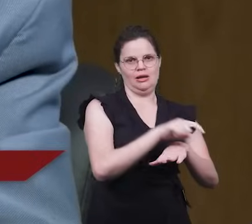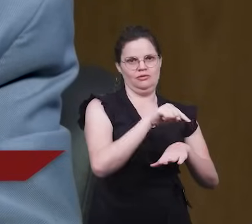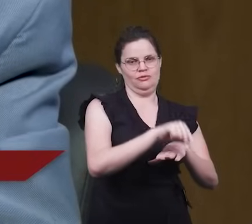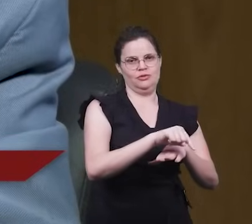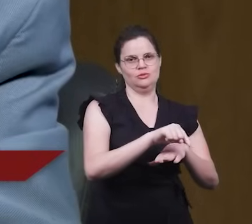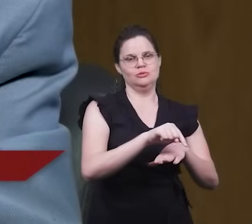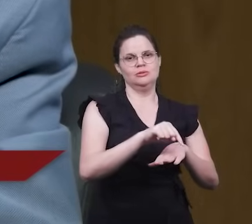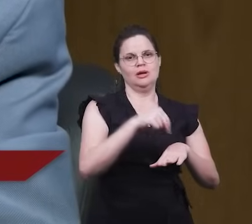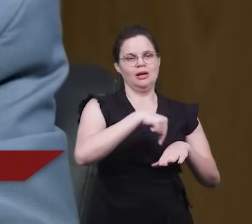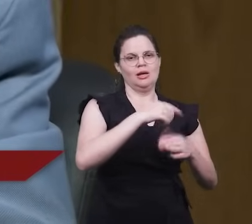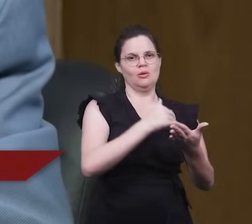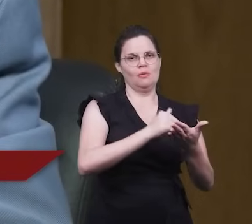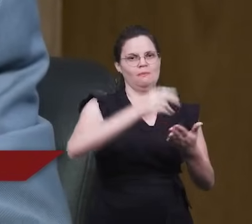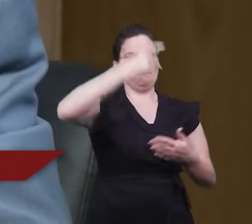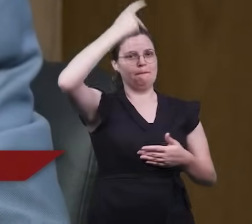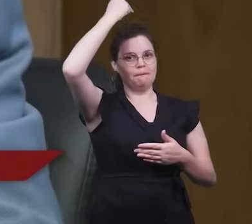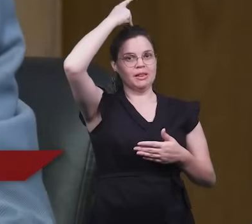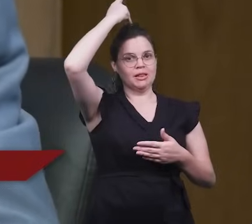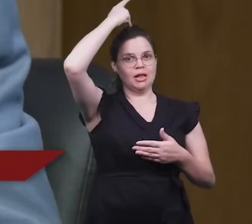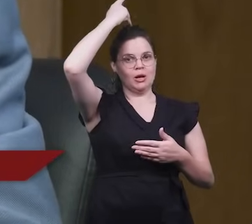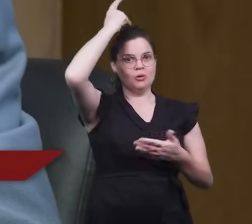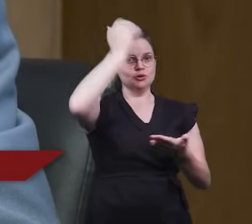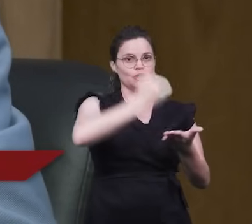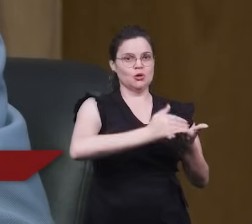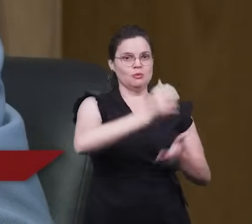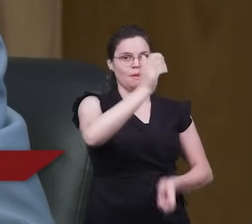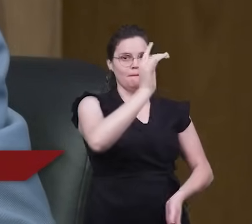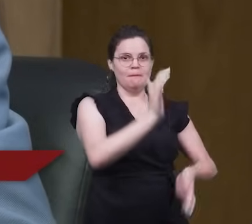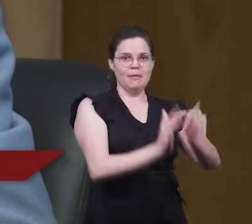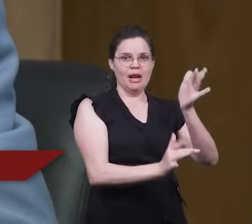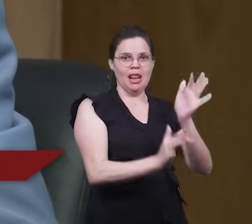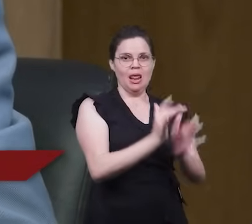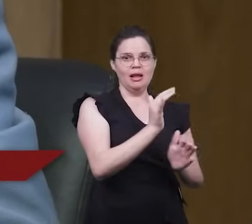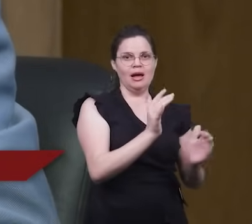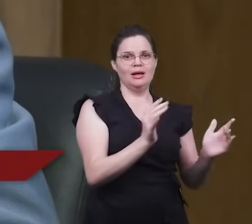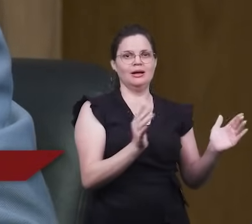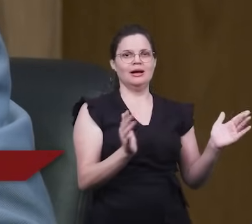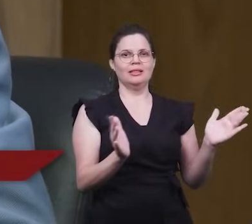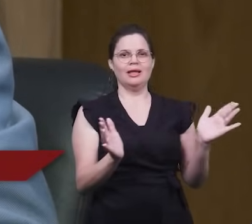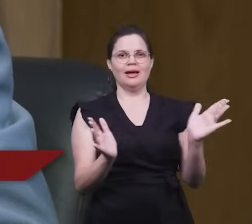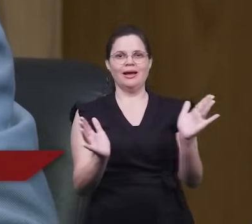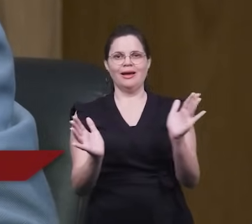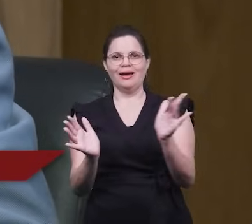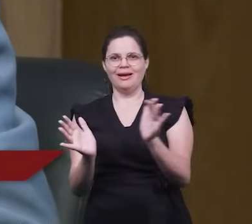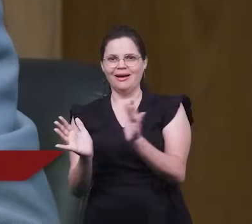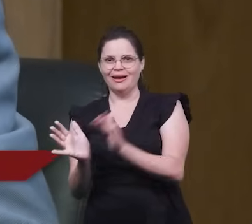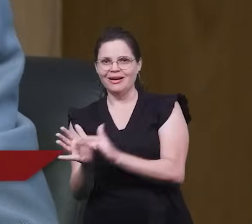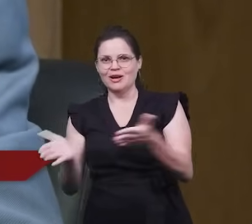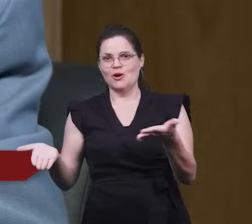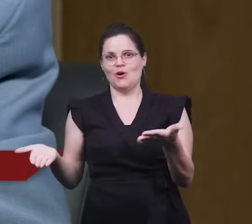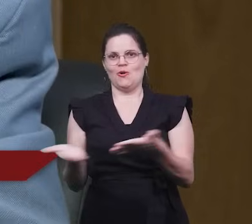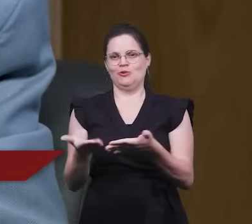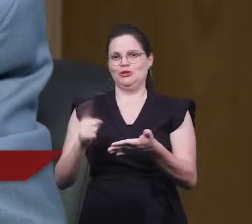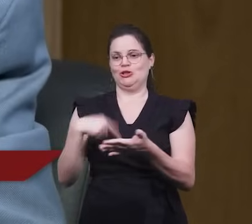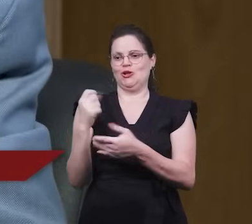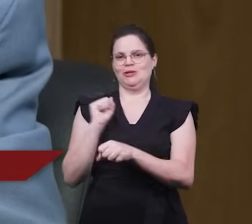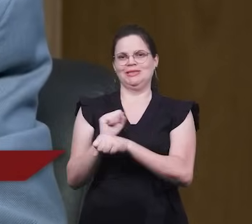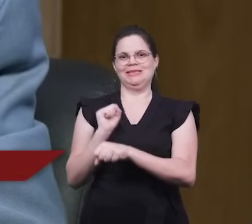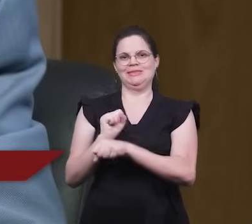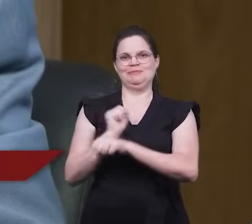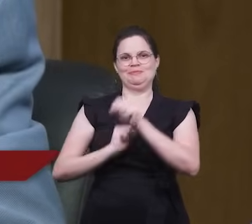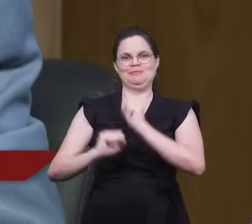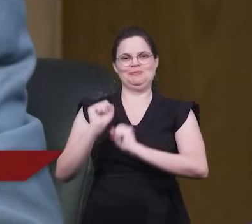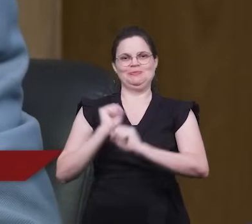no Pentecostes, a descida do Espírito Santo, até o momento que nos aguarda e que nós